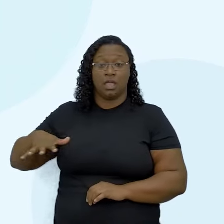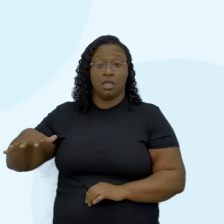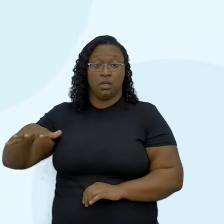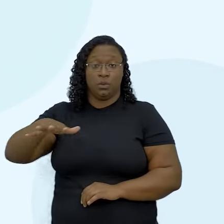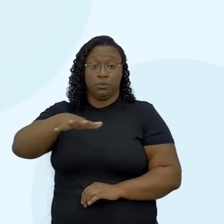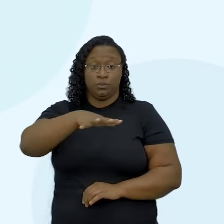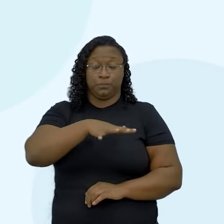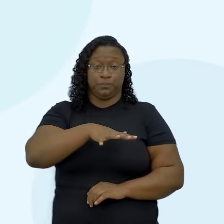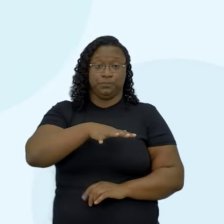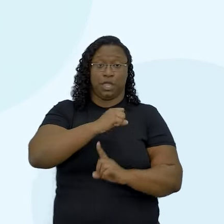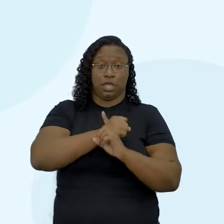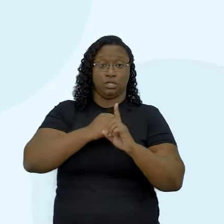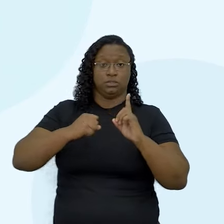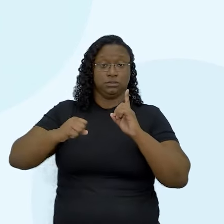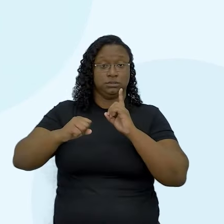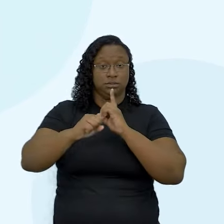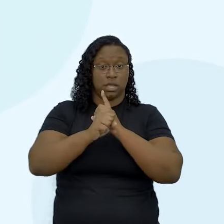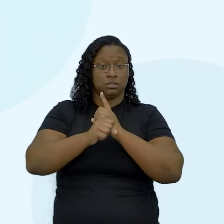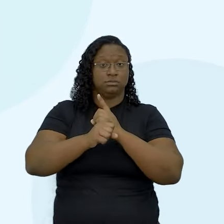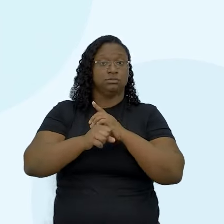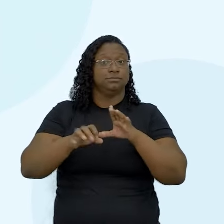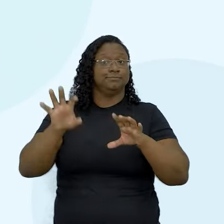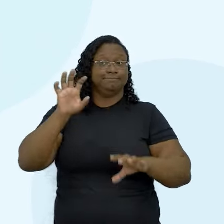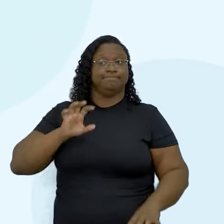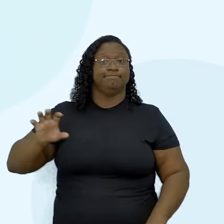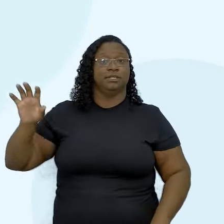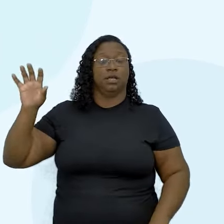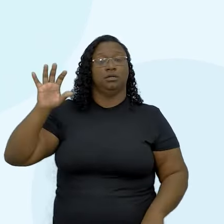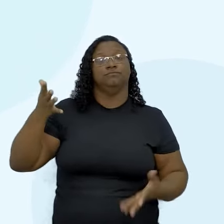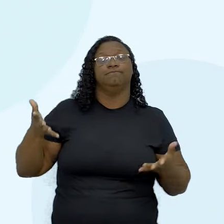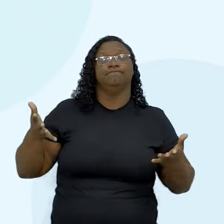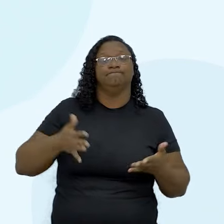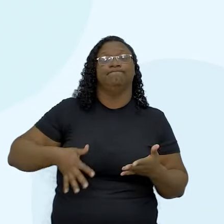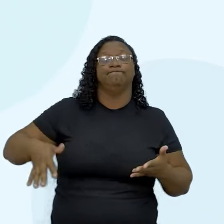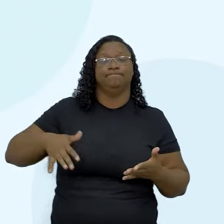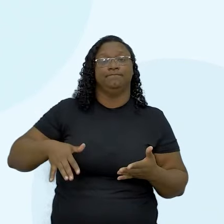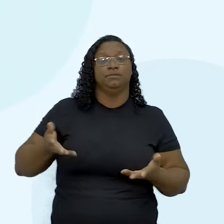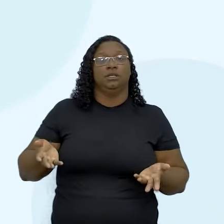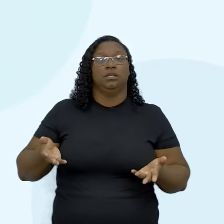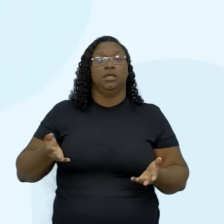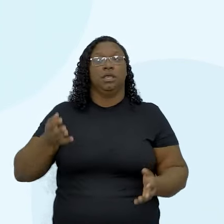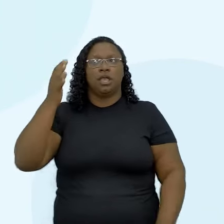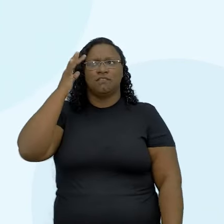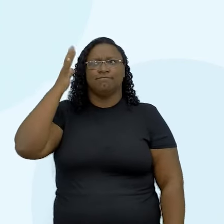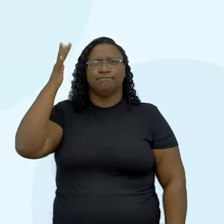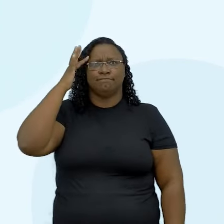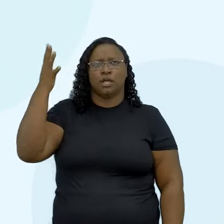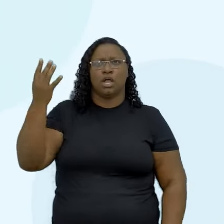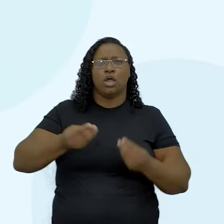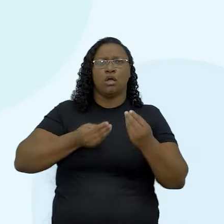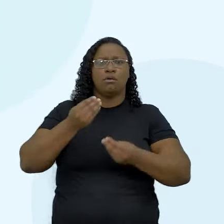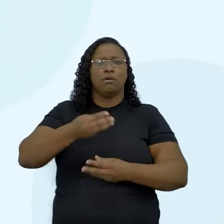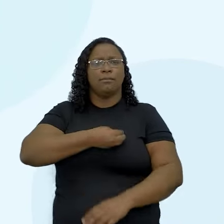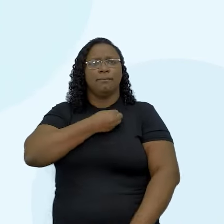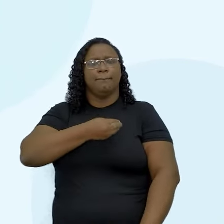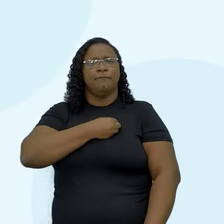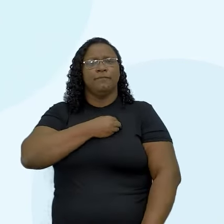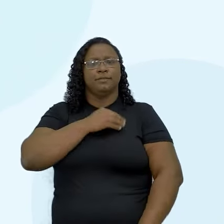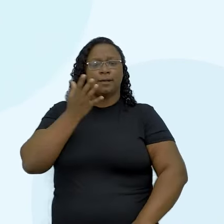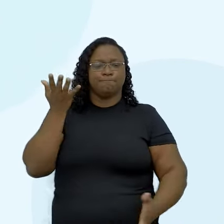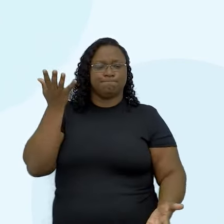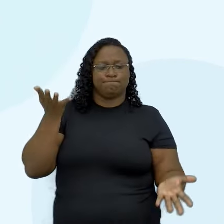estatais nacionais, o conceito de classe reflete a complexidade das condições de vida radicalmente